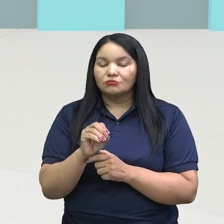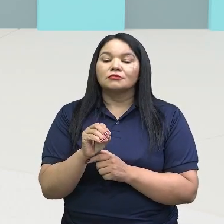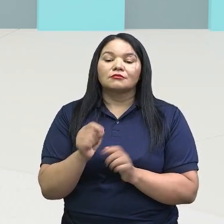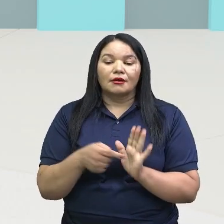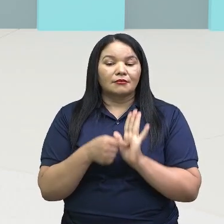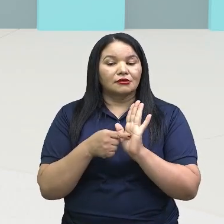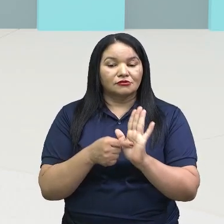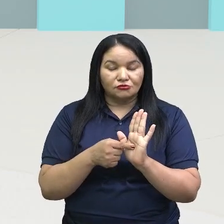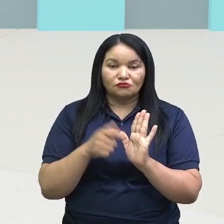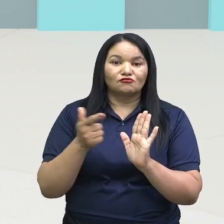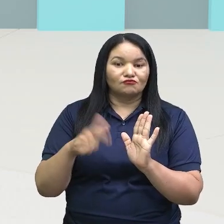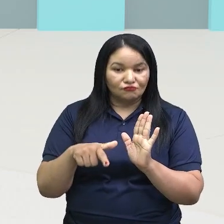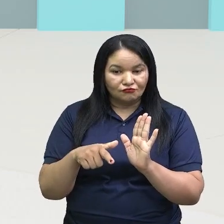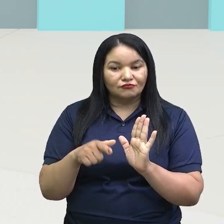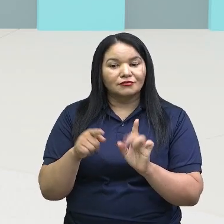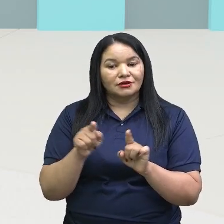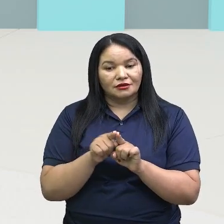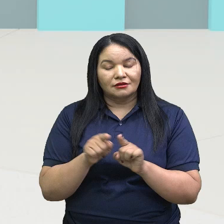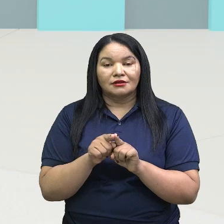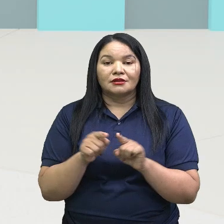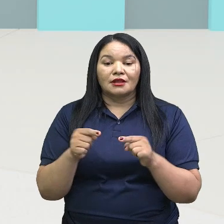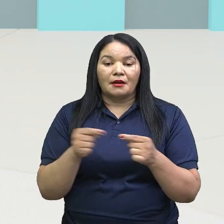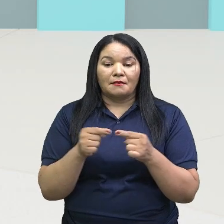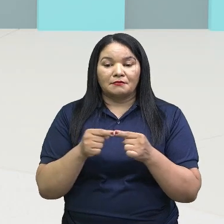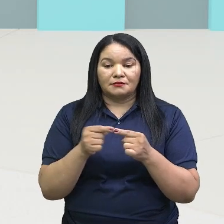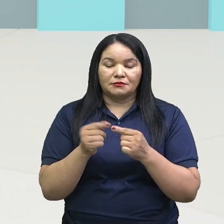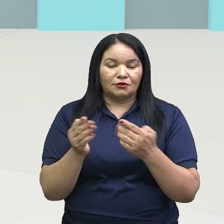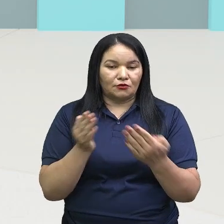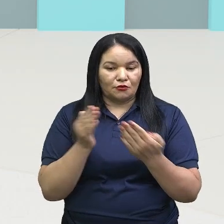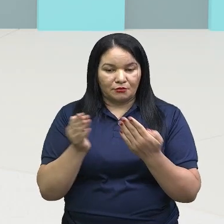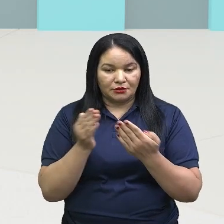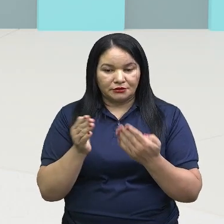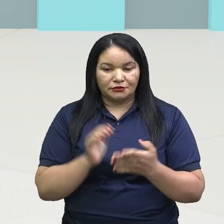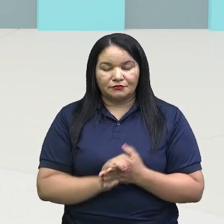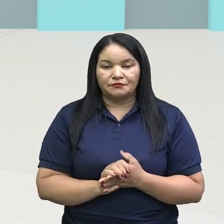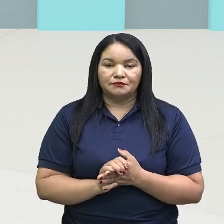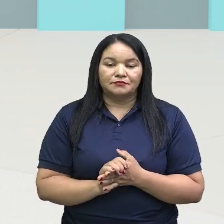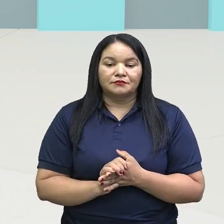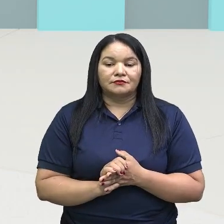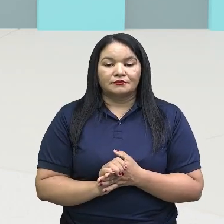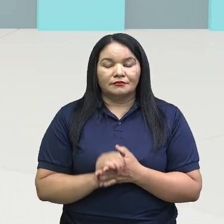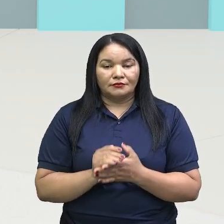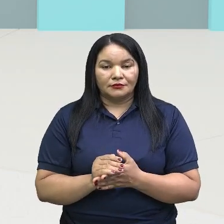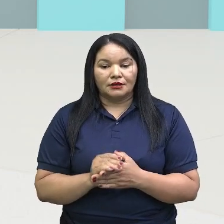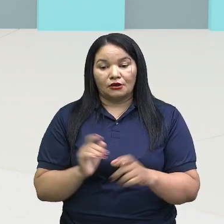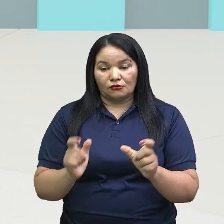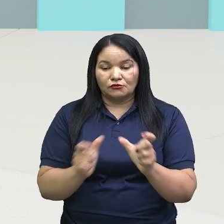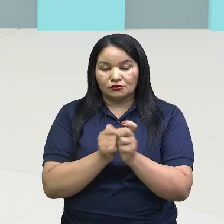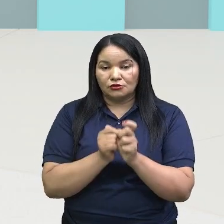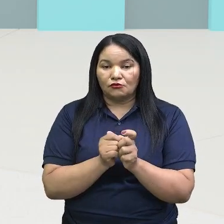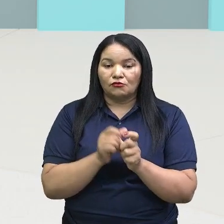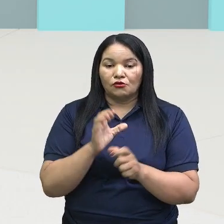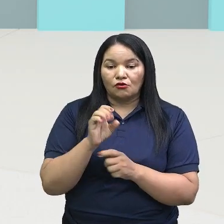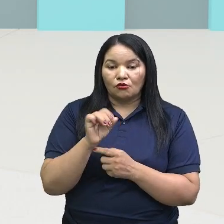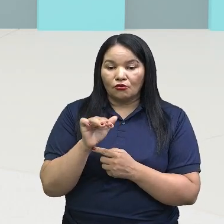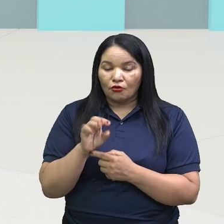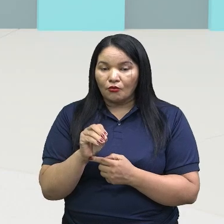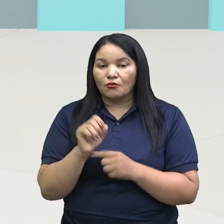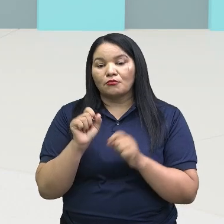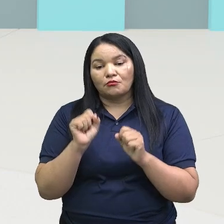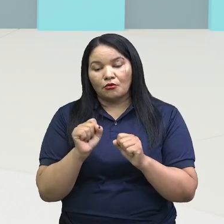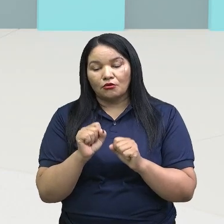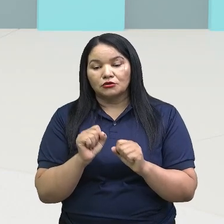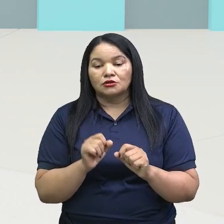né, como comparativa. Então, observe que o como, ele é bem diversificado. Ele pode ser concessivo, ele